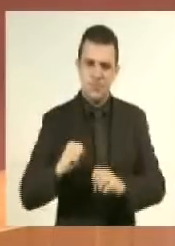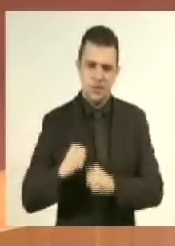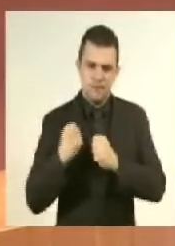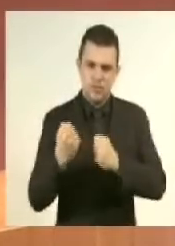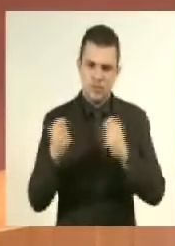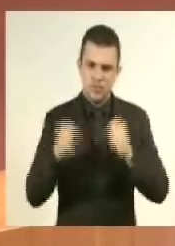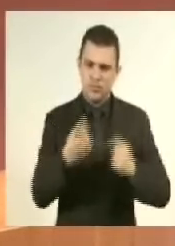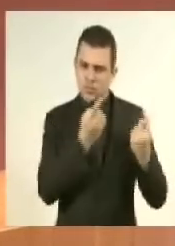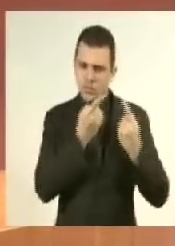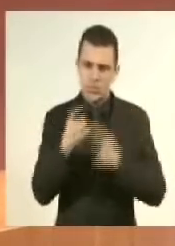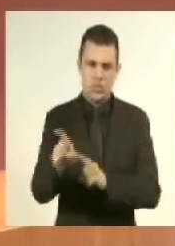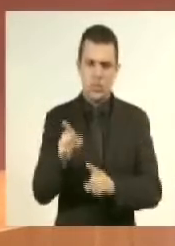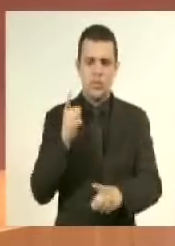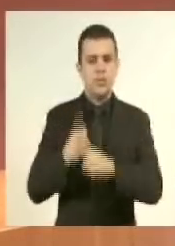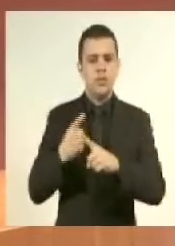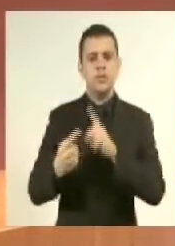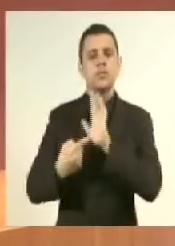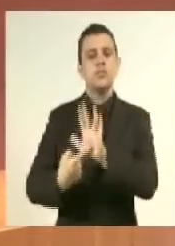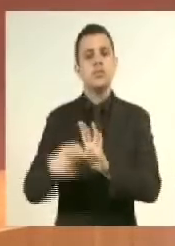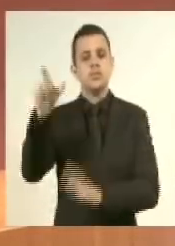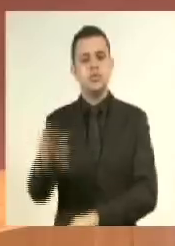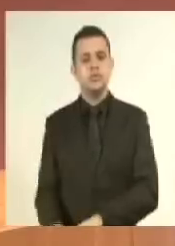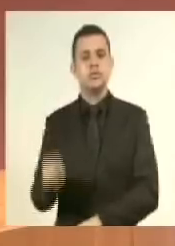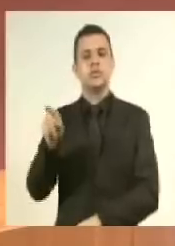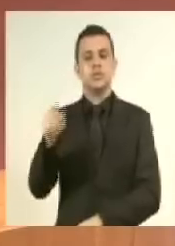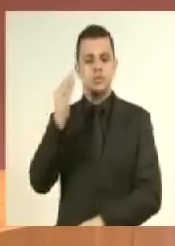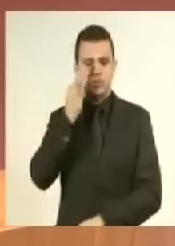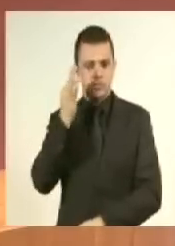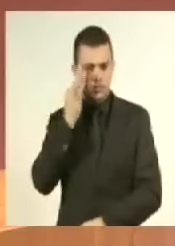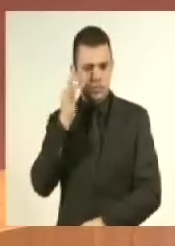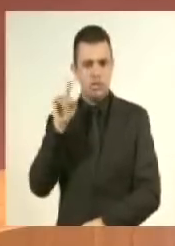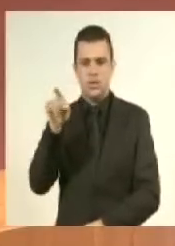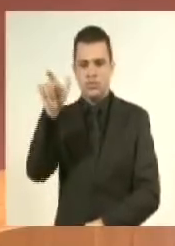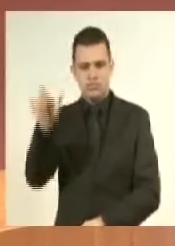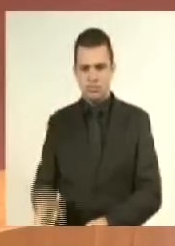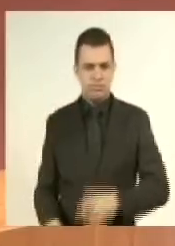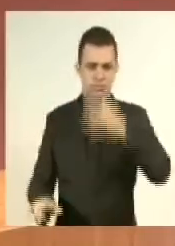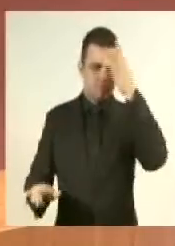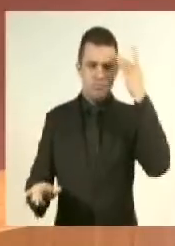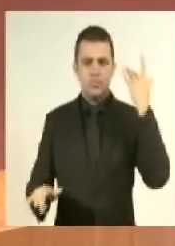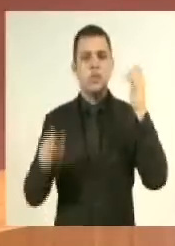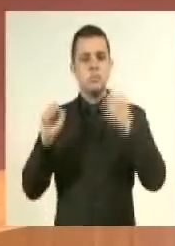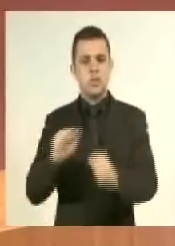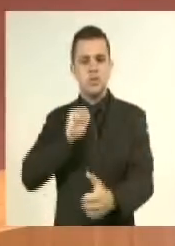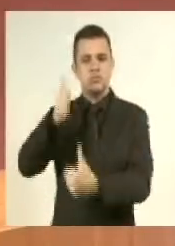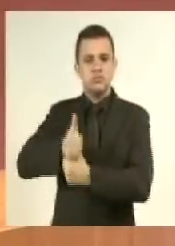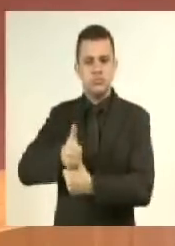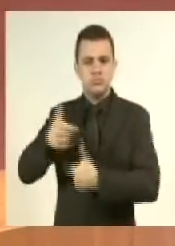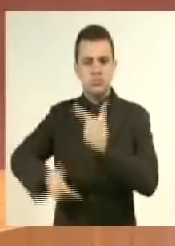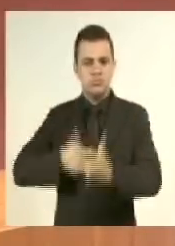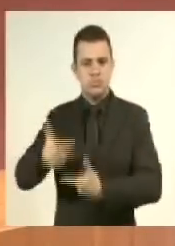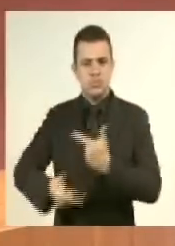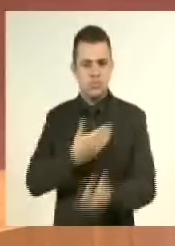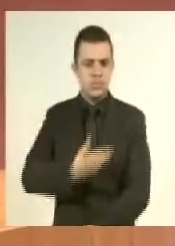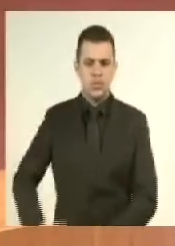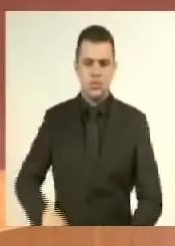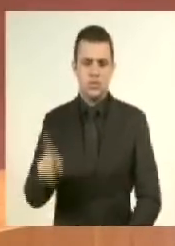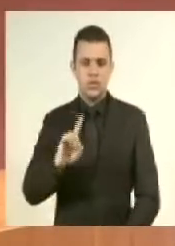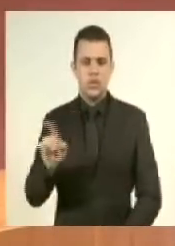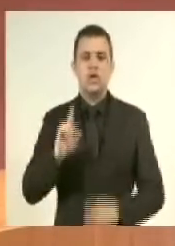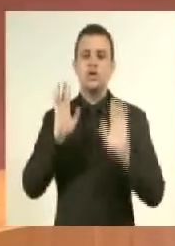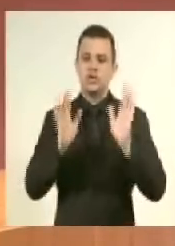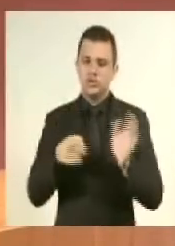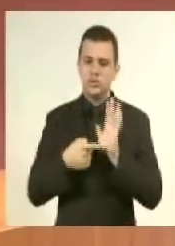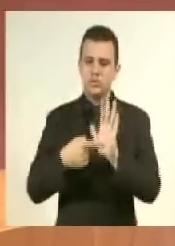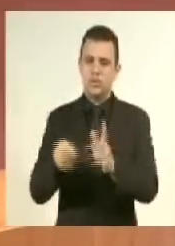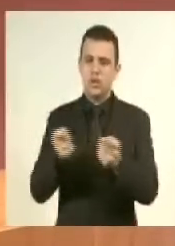ainda que ele não é uma pessoa que é para exercer tal mandato. Ele já mostra isso na